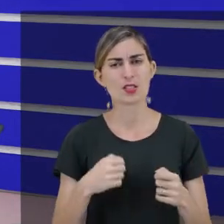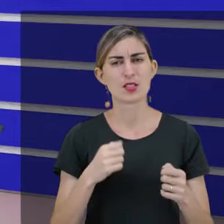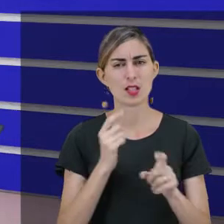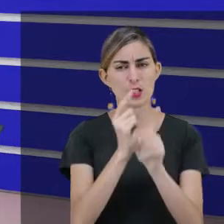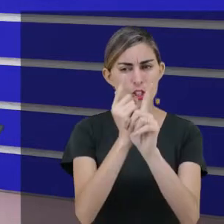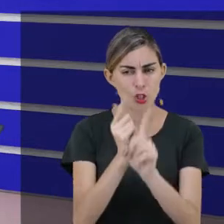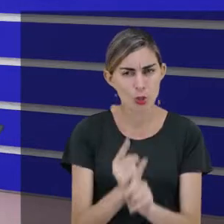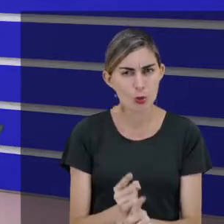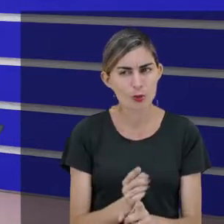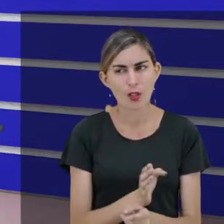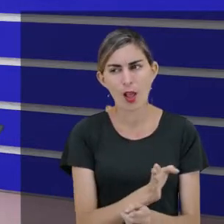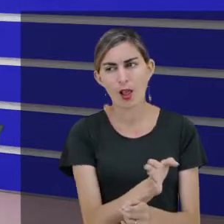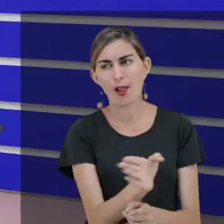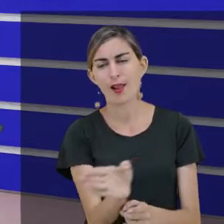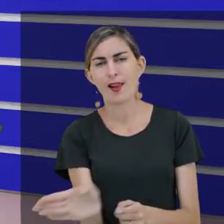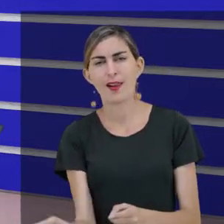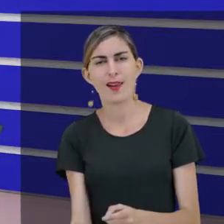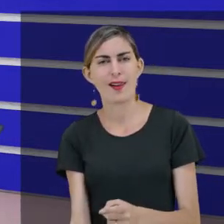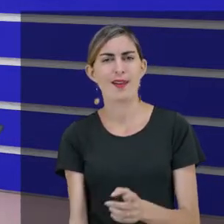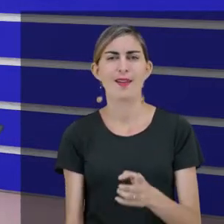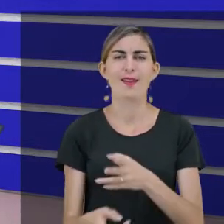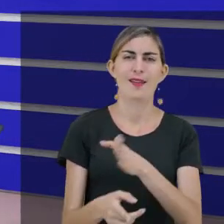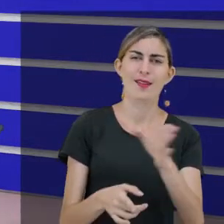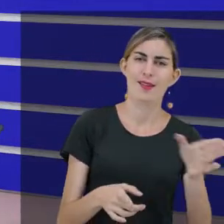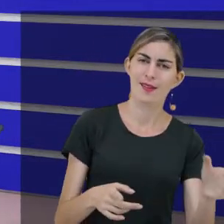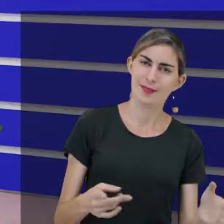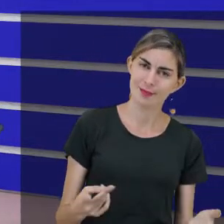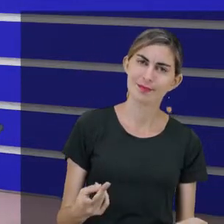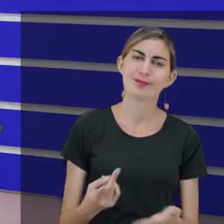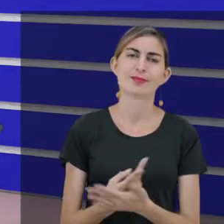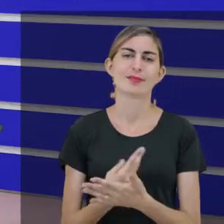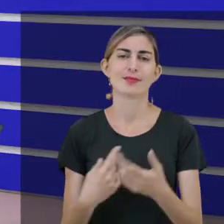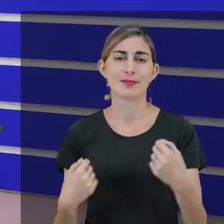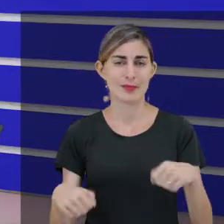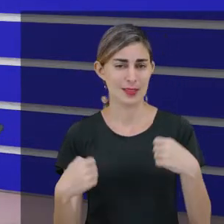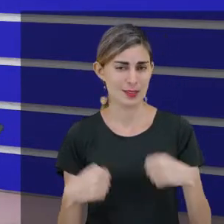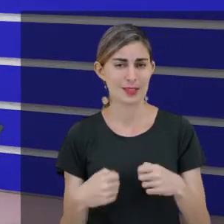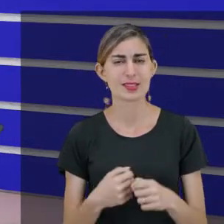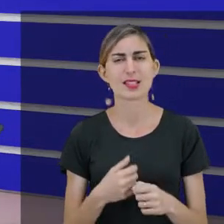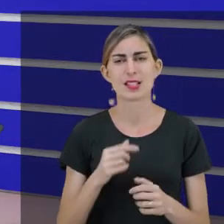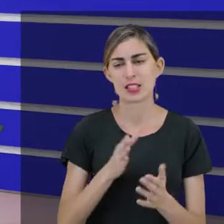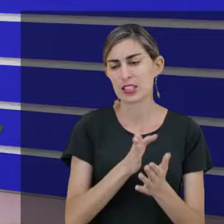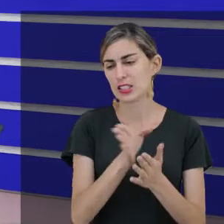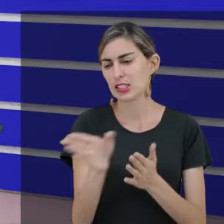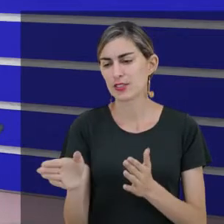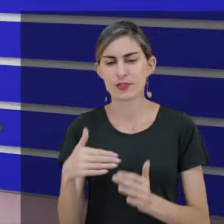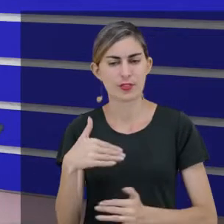encontrar pequenos desvios dentro do processo. E aí, professor, esses pequenos desvios,